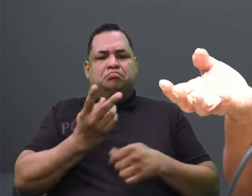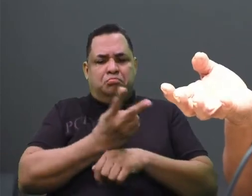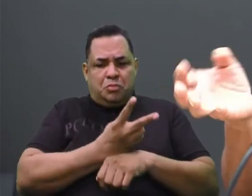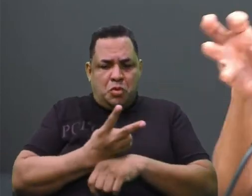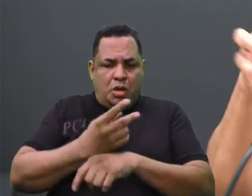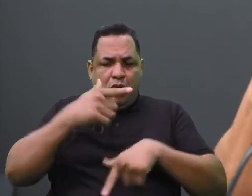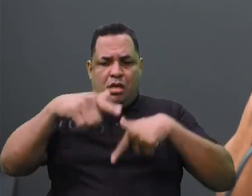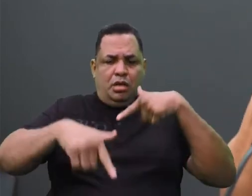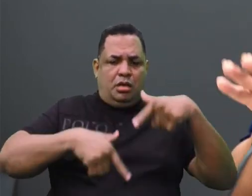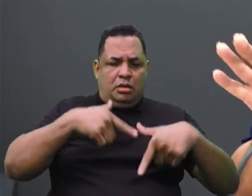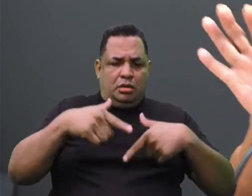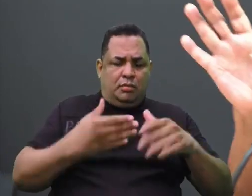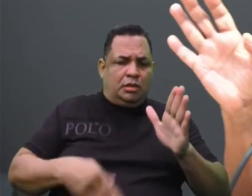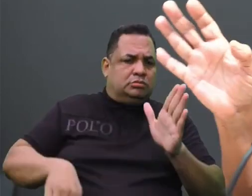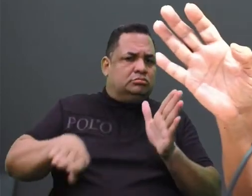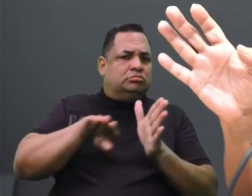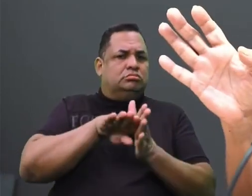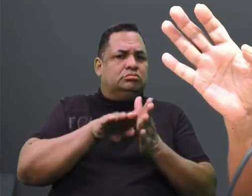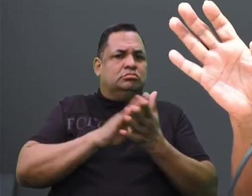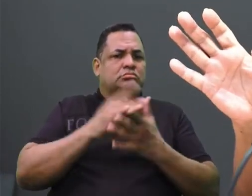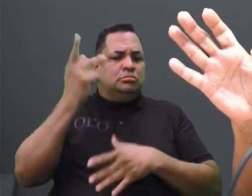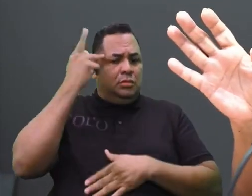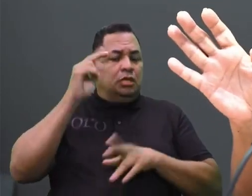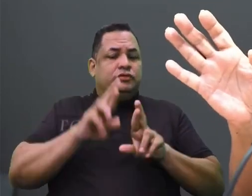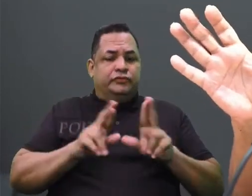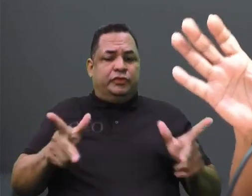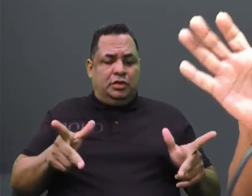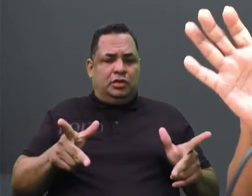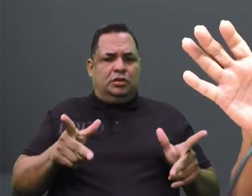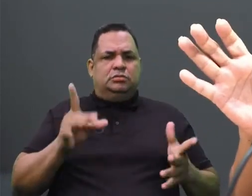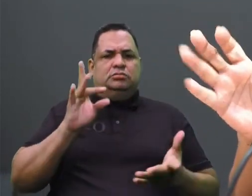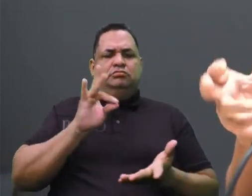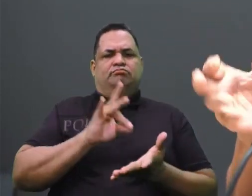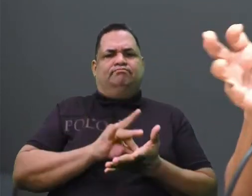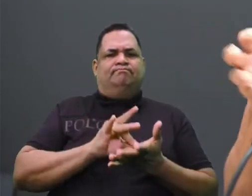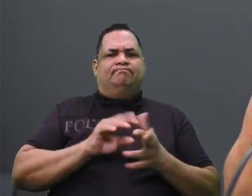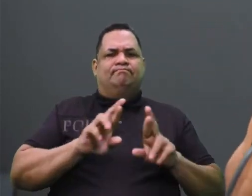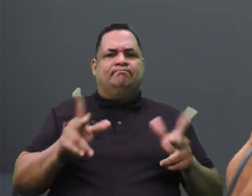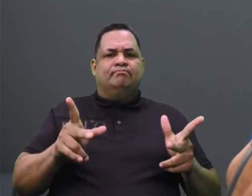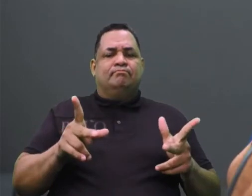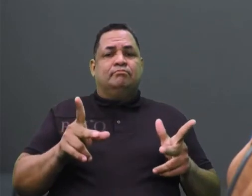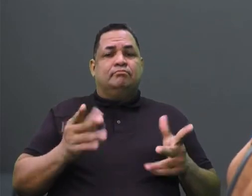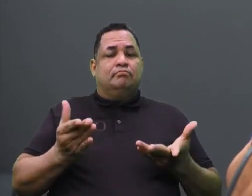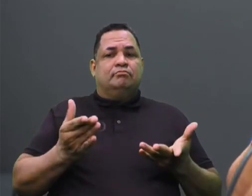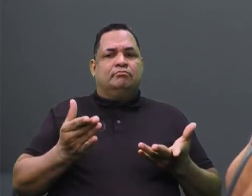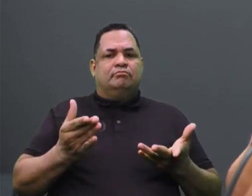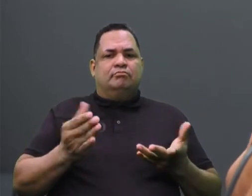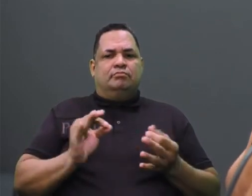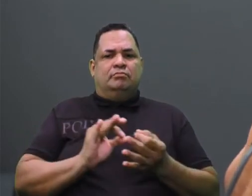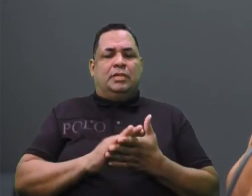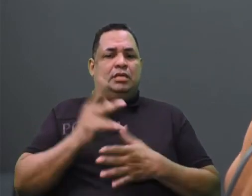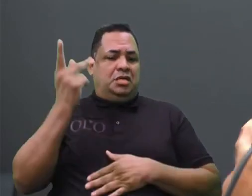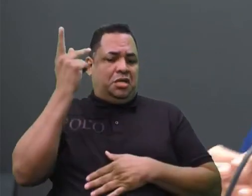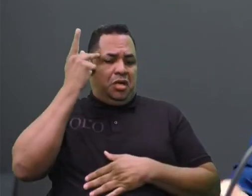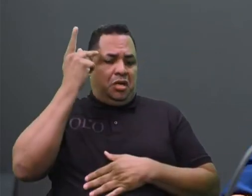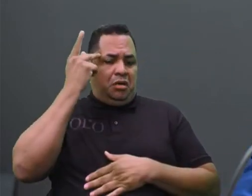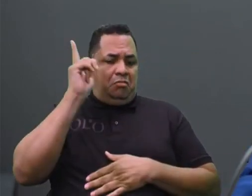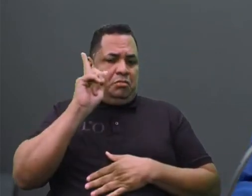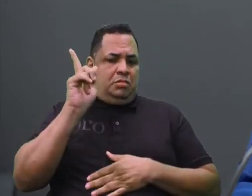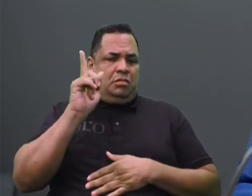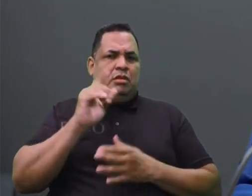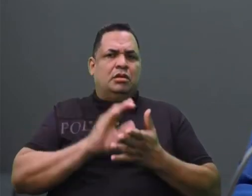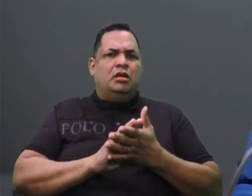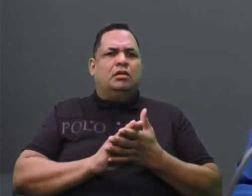ensino médio, e chegando em São Paulo a realidade é outra, bem outra. E não foi especificamente em São Paulo, foi em